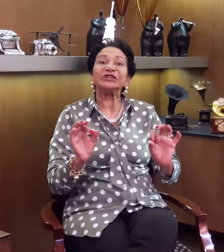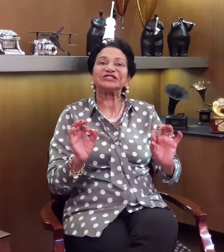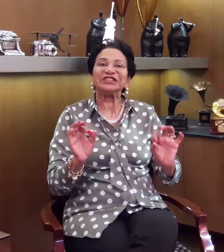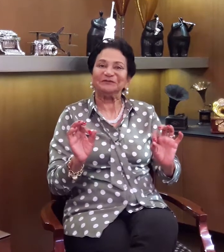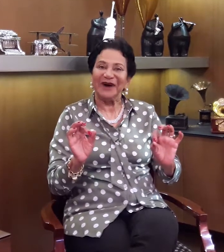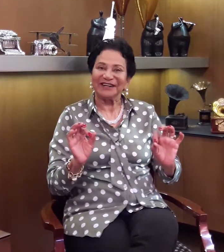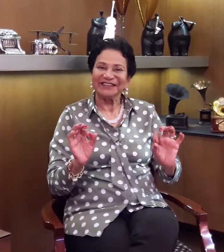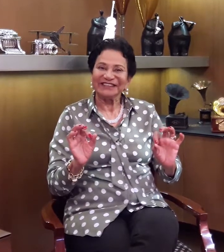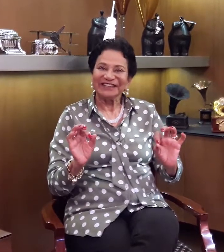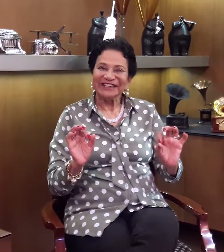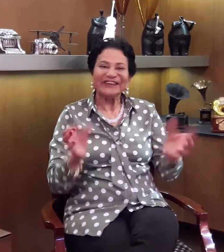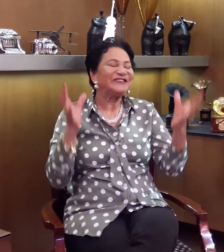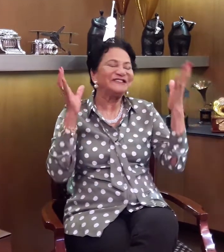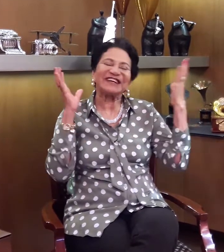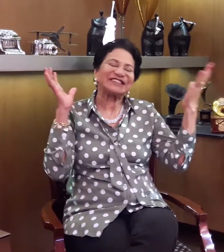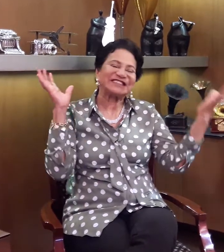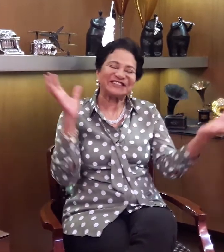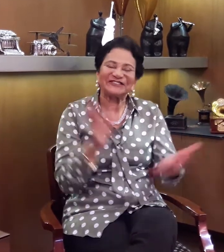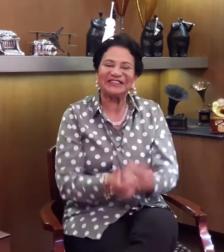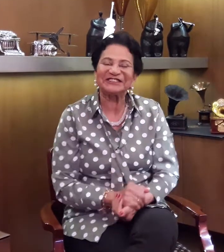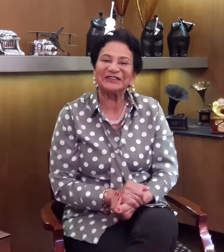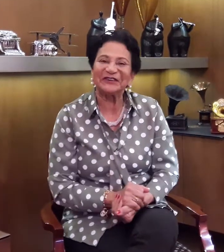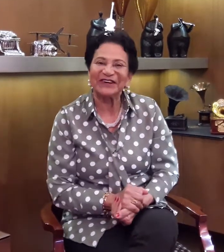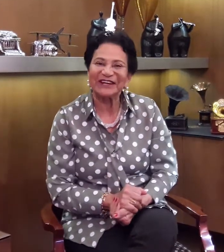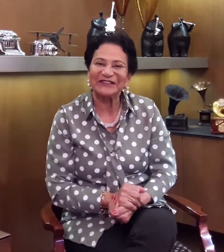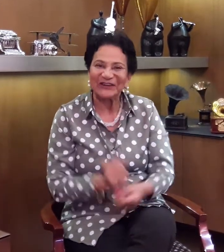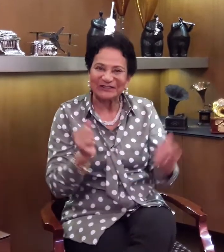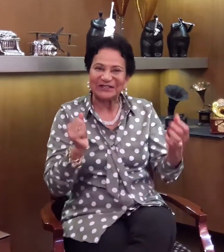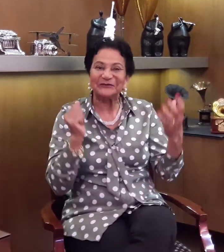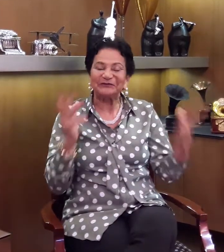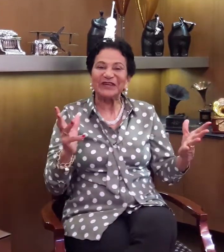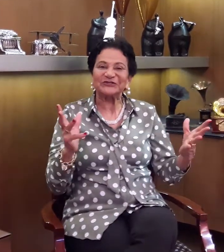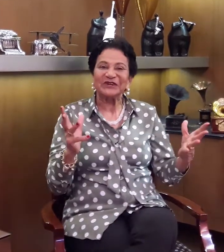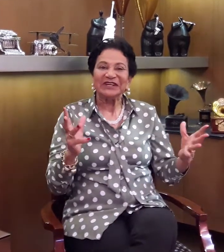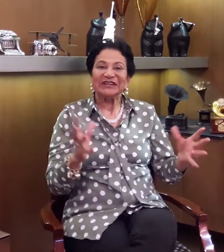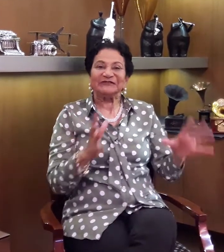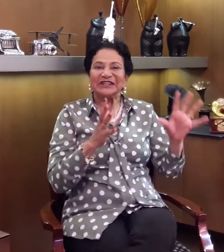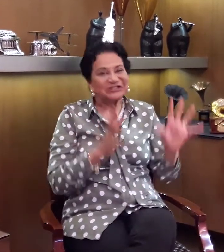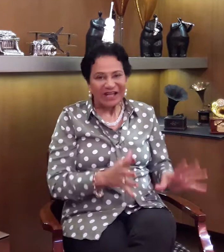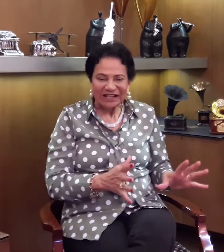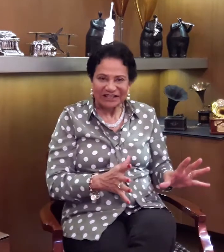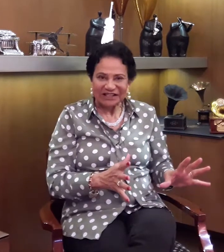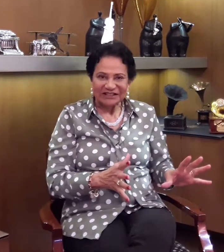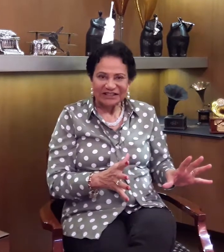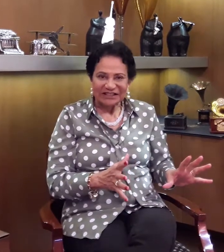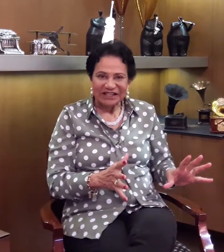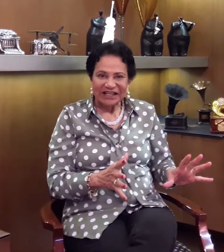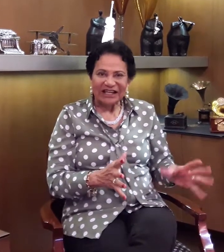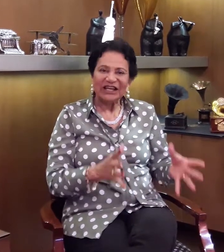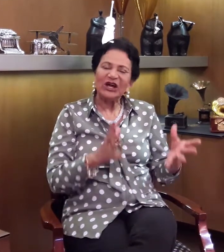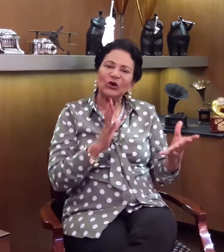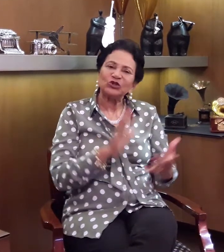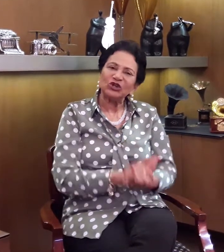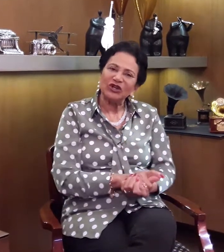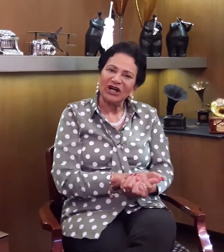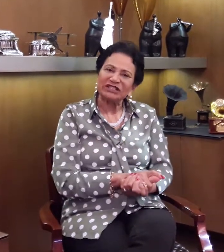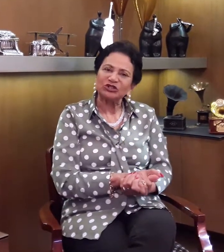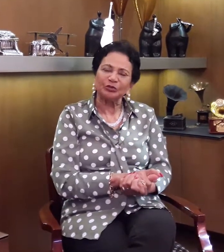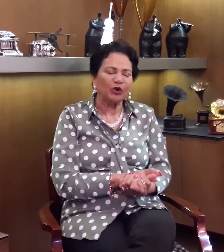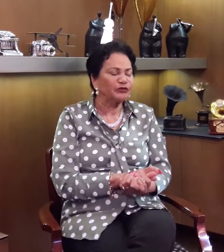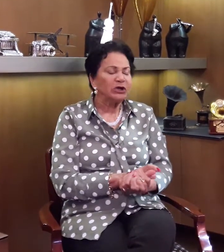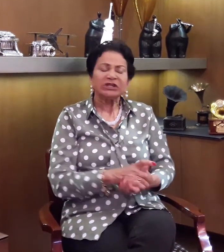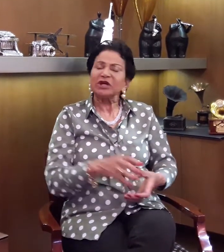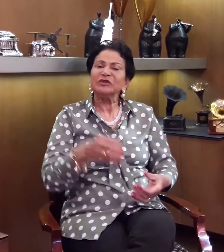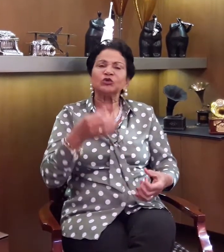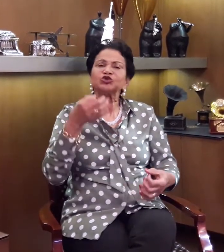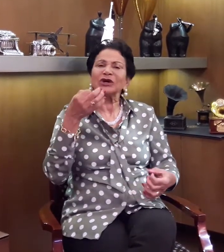de Curitiba. Oh, minha gente de Curitiba, maravilhosa, um beijo, vai estar aqui. O Jornal Gazeta